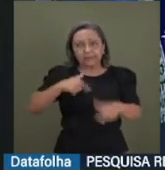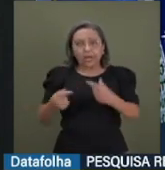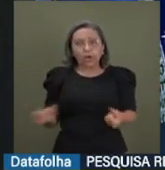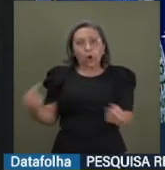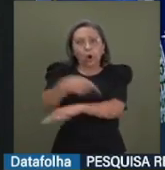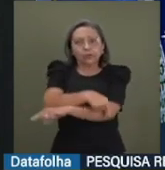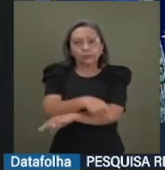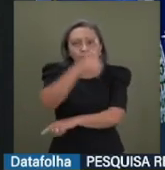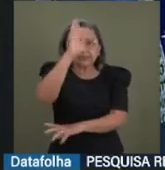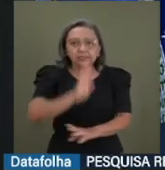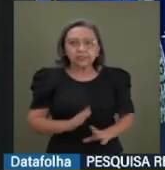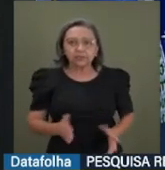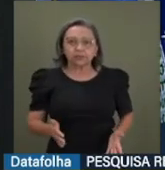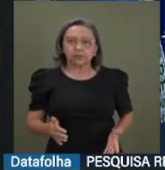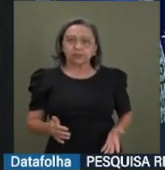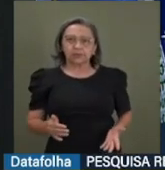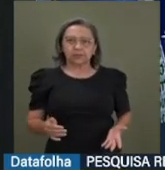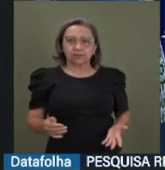progresso brasileiro.